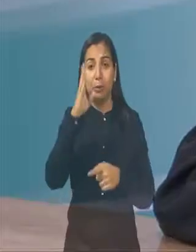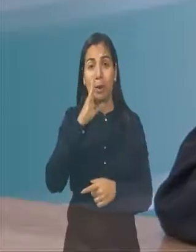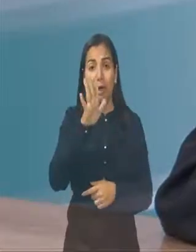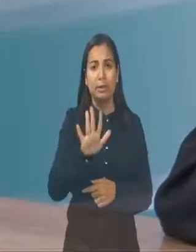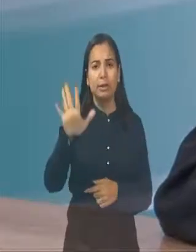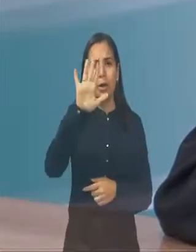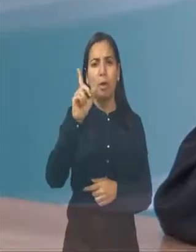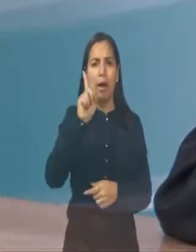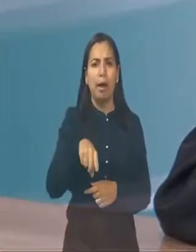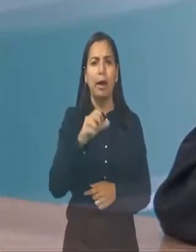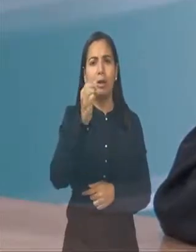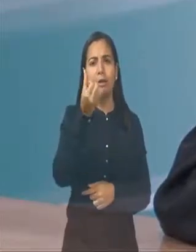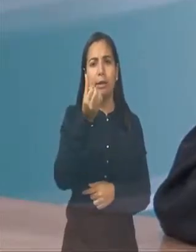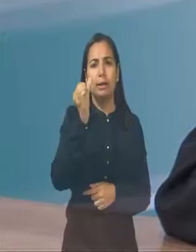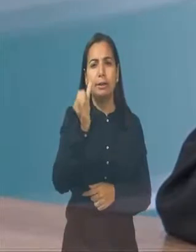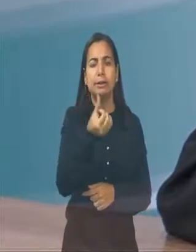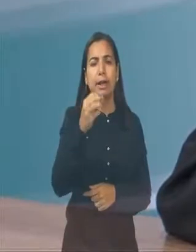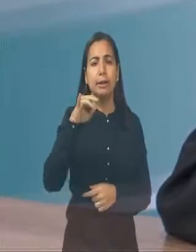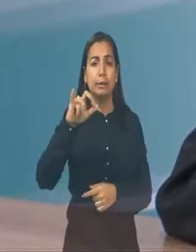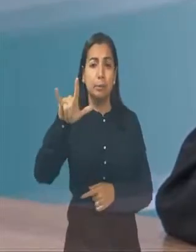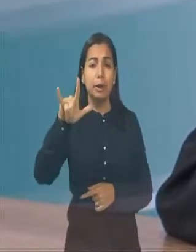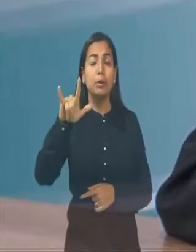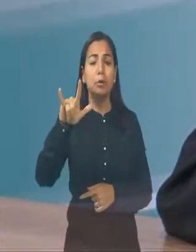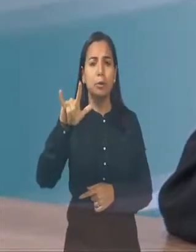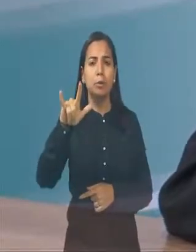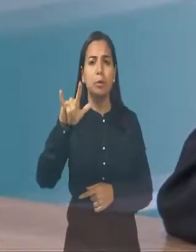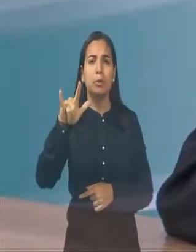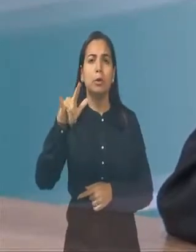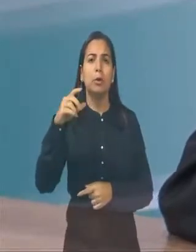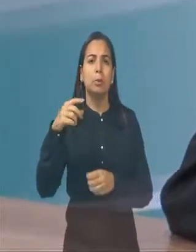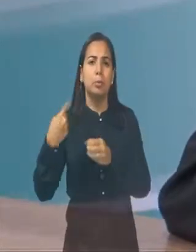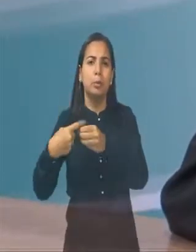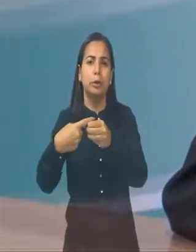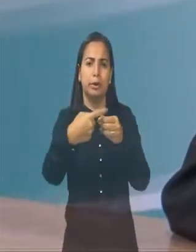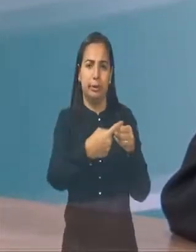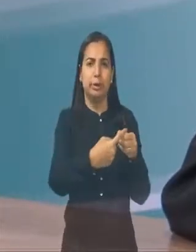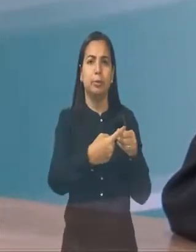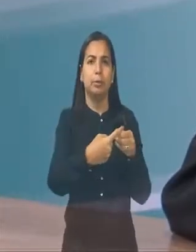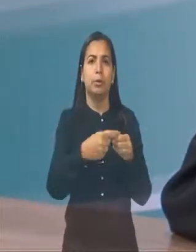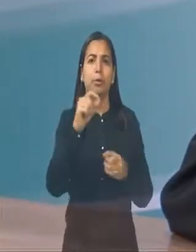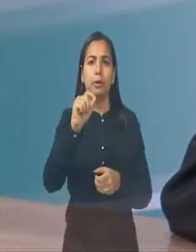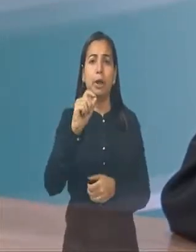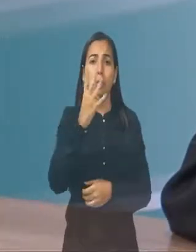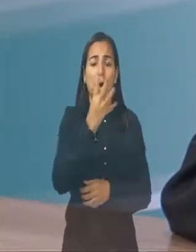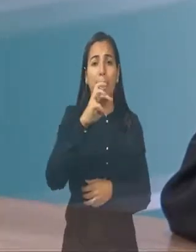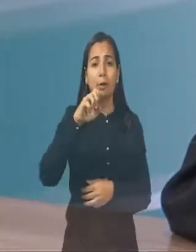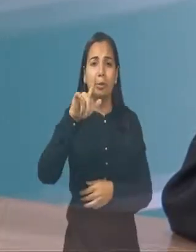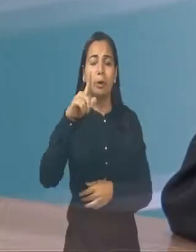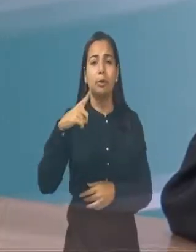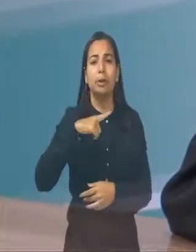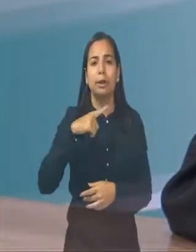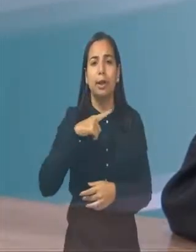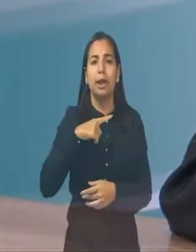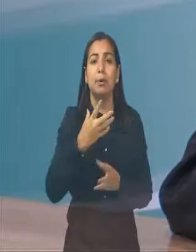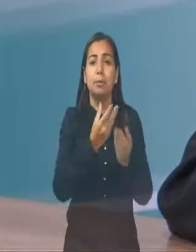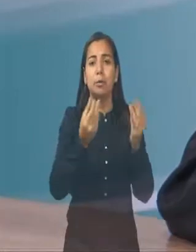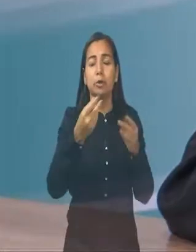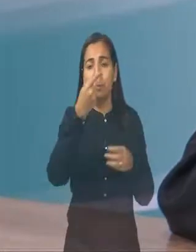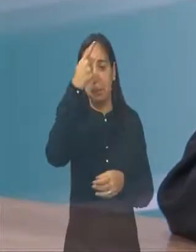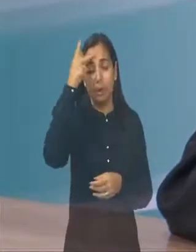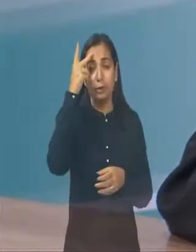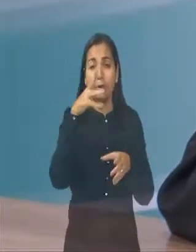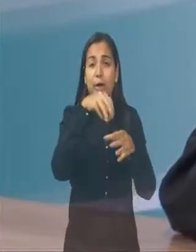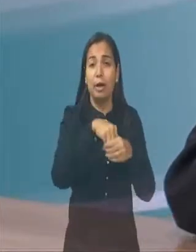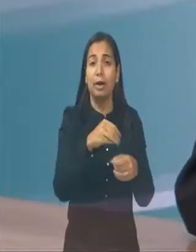mil municípios, onde você tem 4 mil com menos de 20 mil habitantes. O que significa? Vive